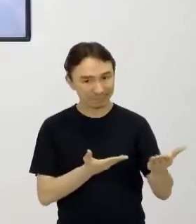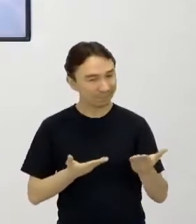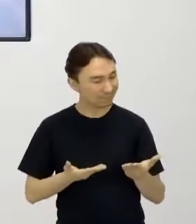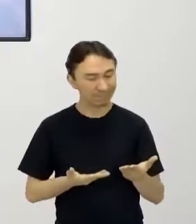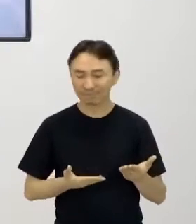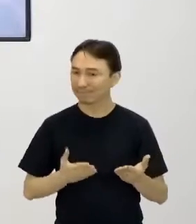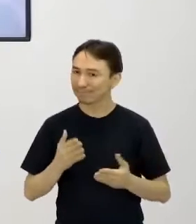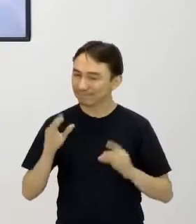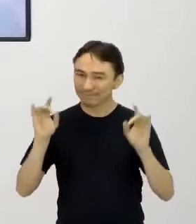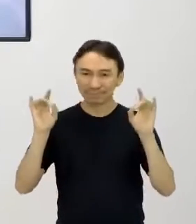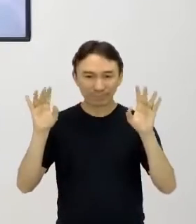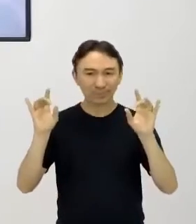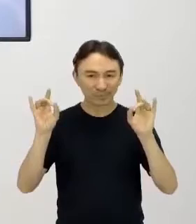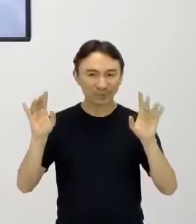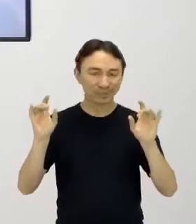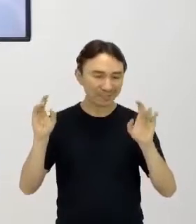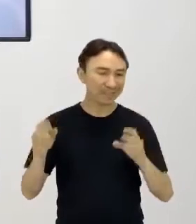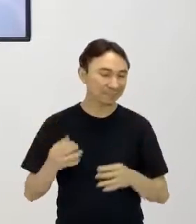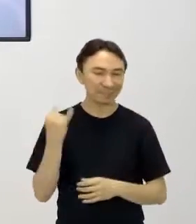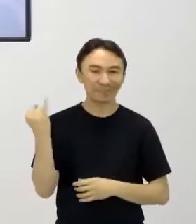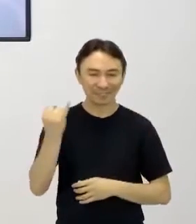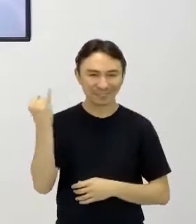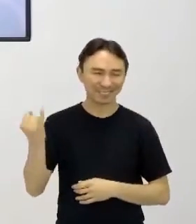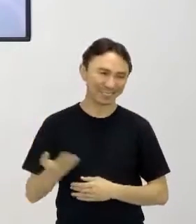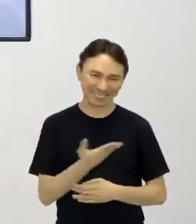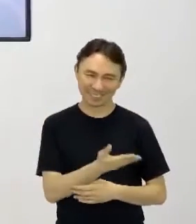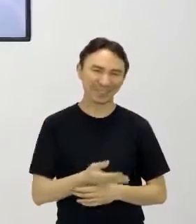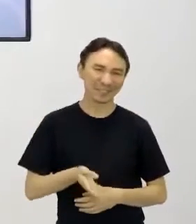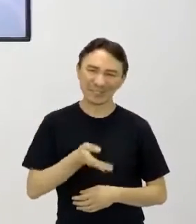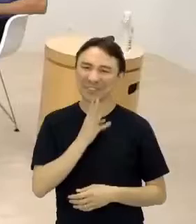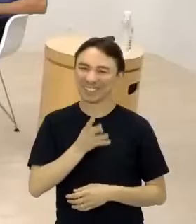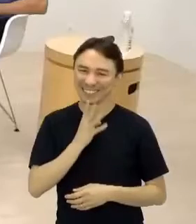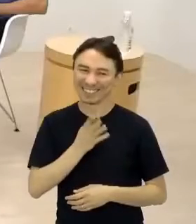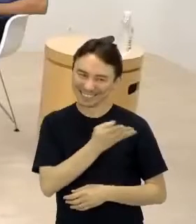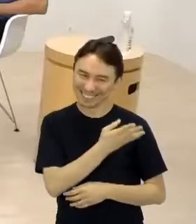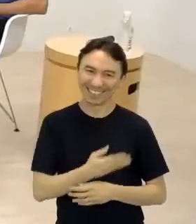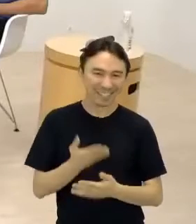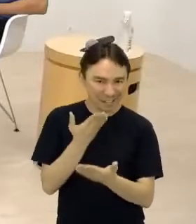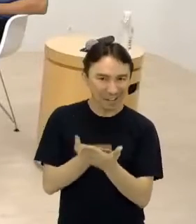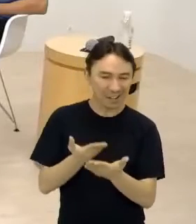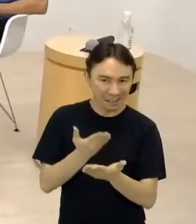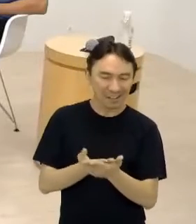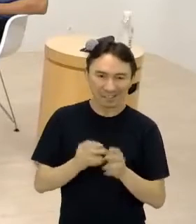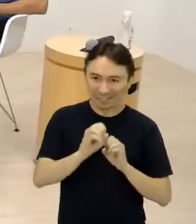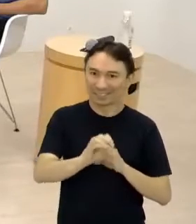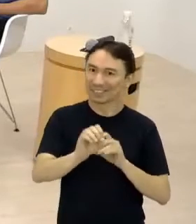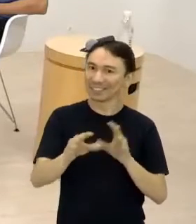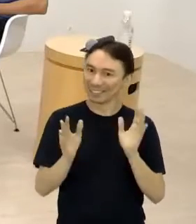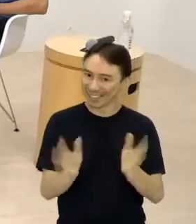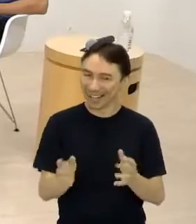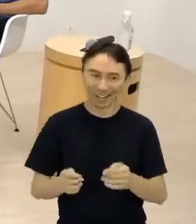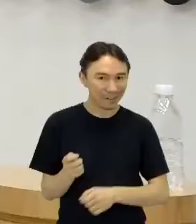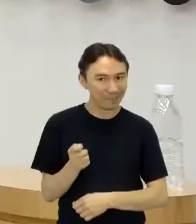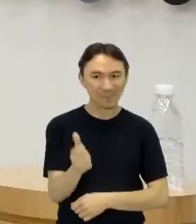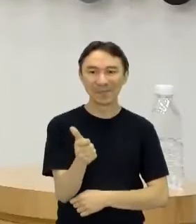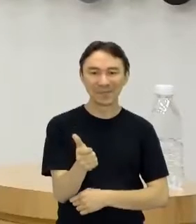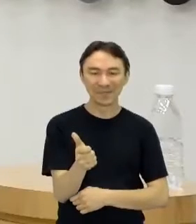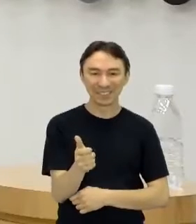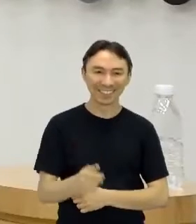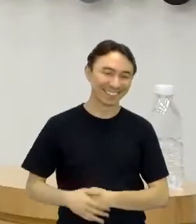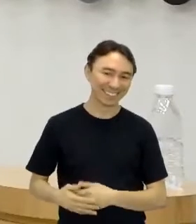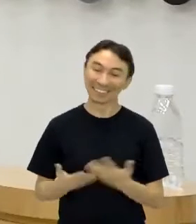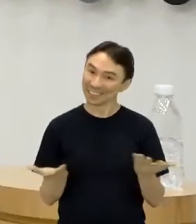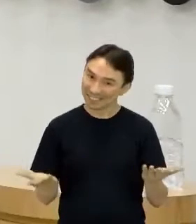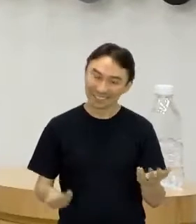aula interdisciplinar. Vocês conhecem ele acabou de dar aula para vocês. Bom dia, Pro. Bom dia, Gera, tudo bem? Nossa, tudo não